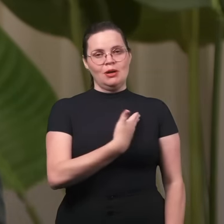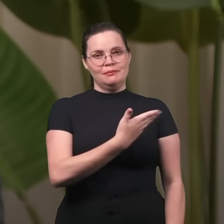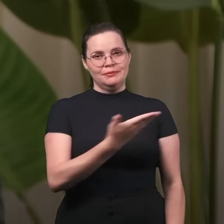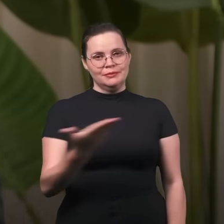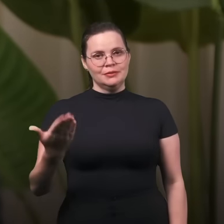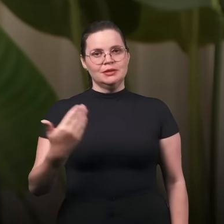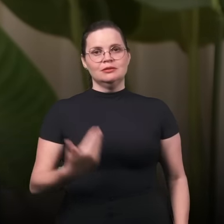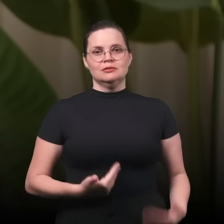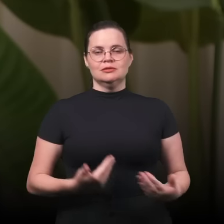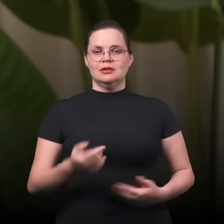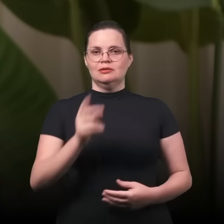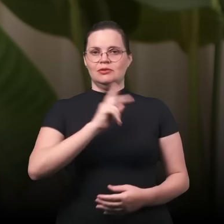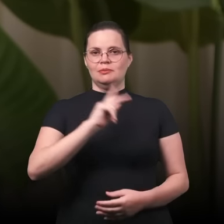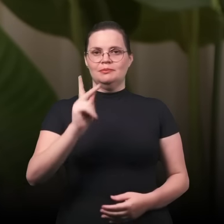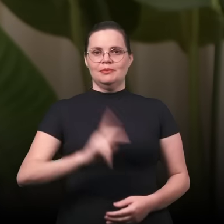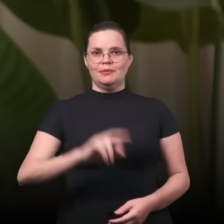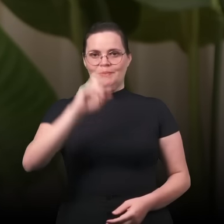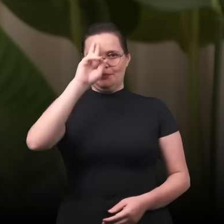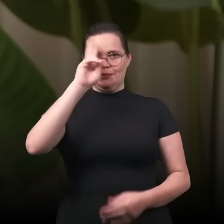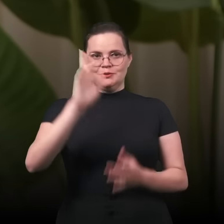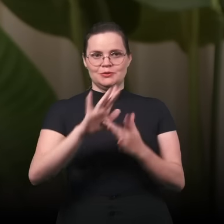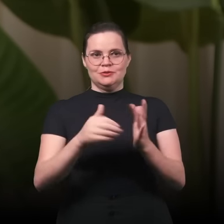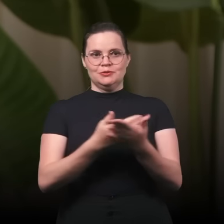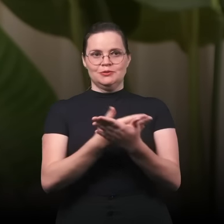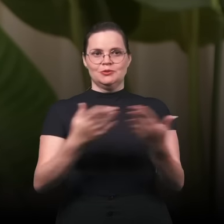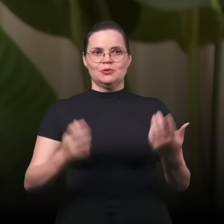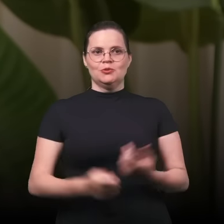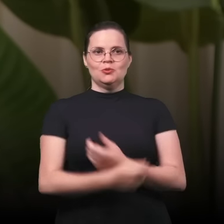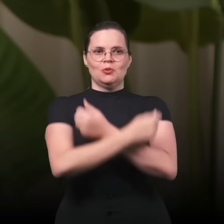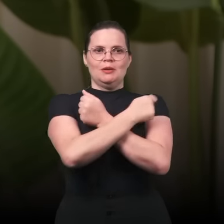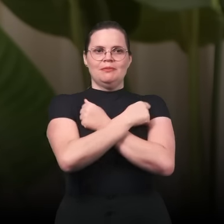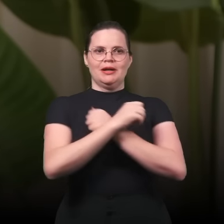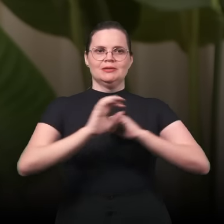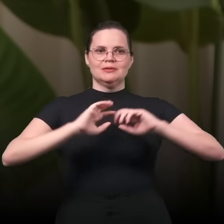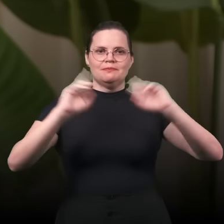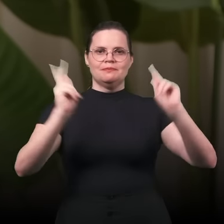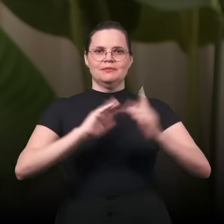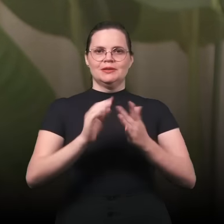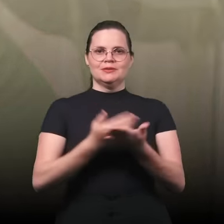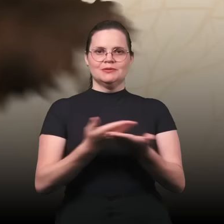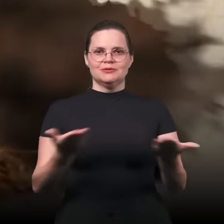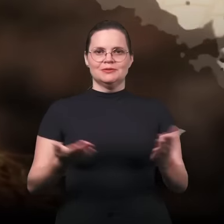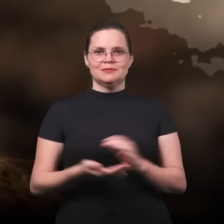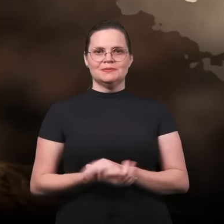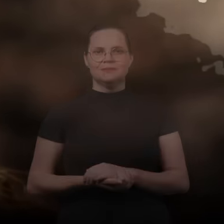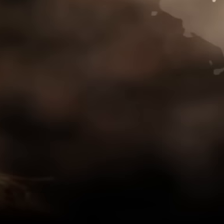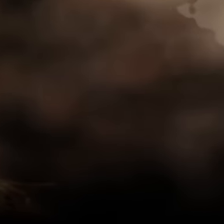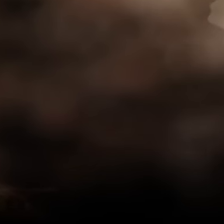acompanhou com a paz do Senhor Jesus. Um forte abraço, a paz do Senhor Jesus.